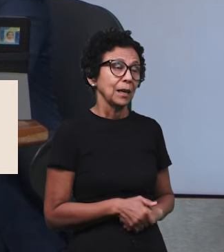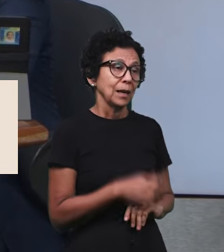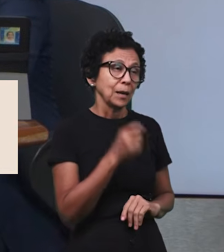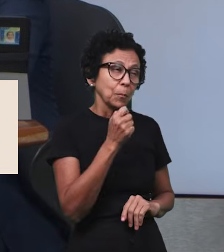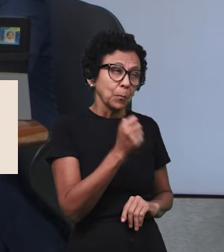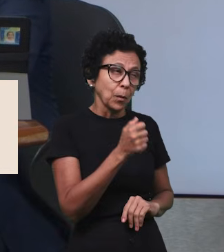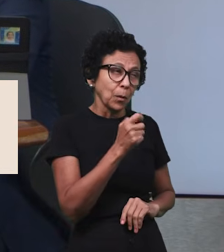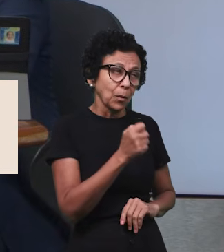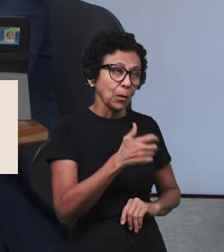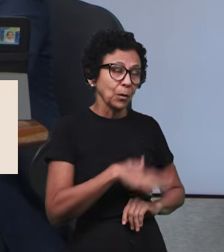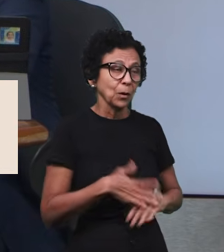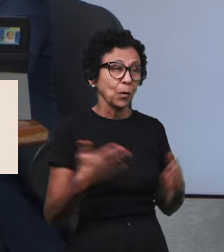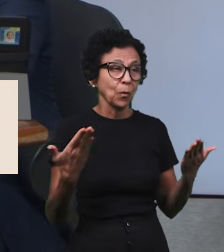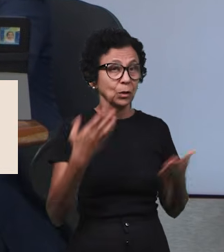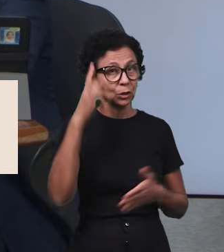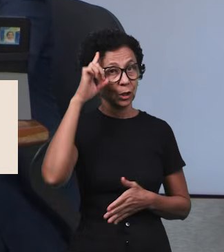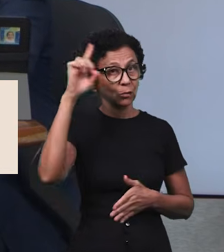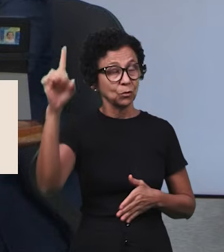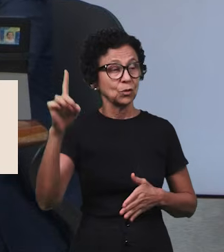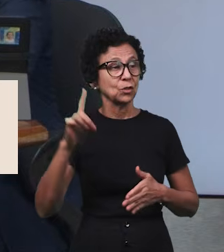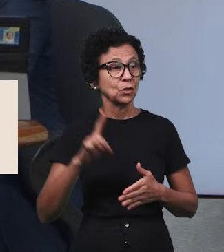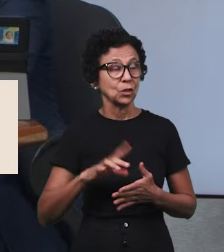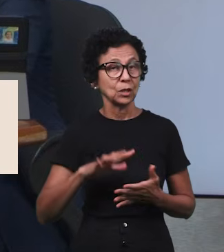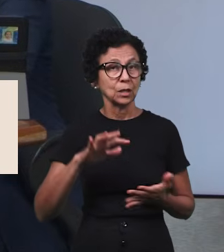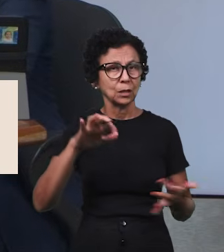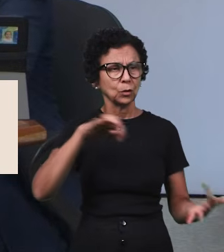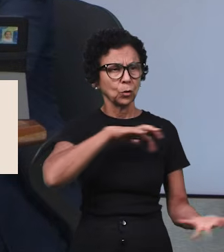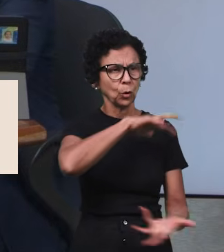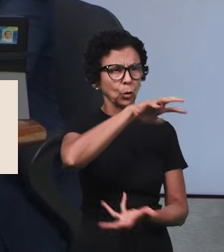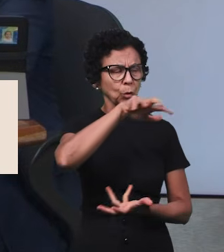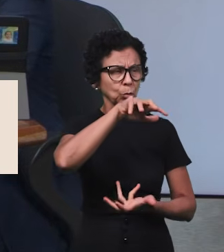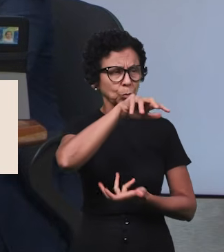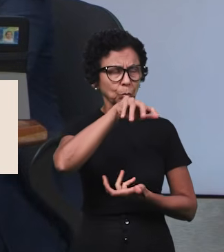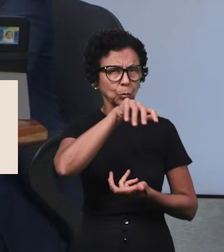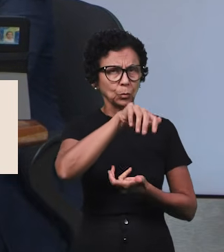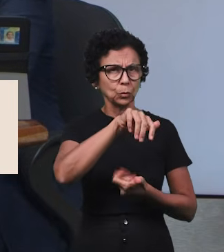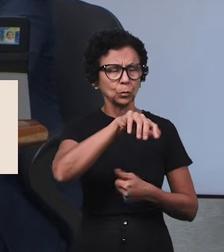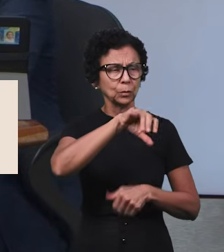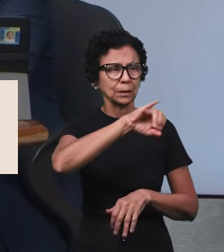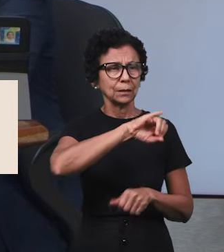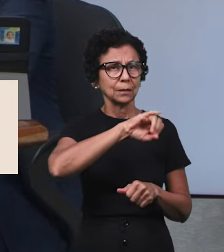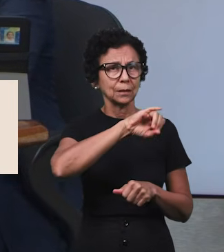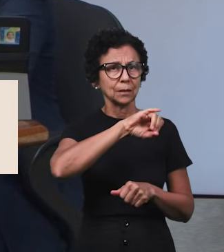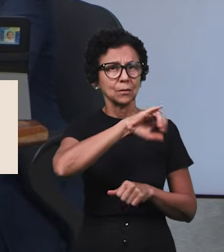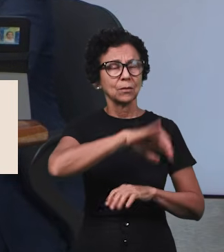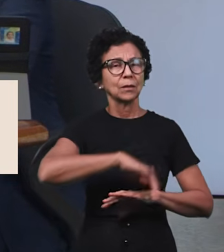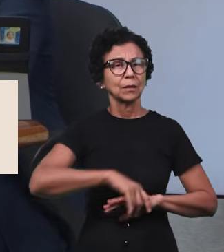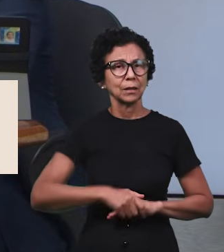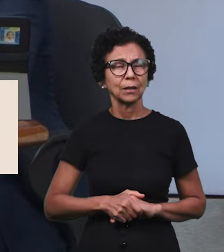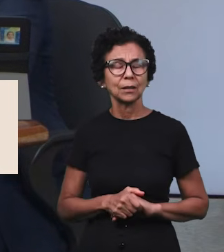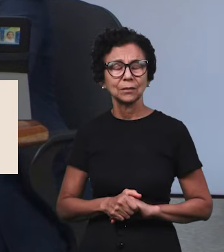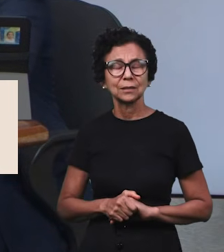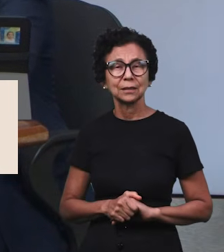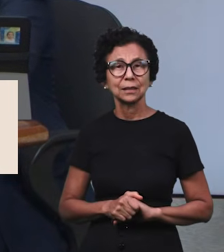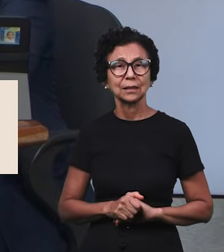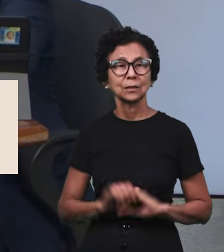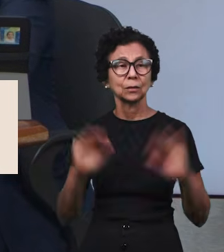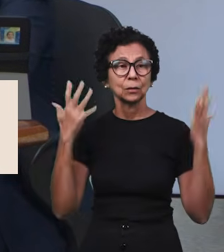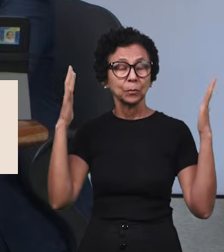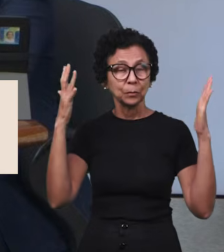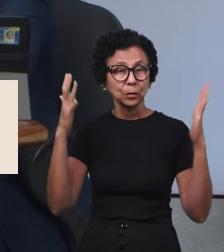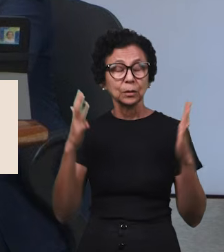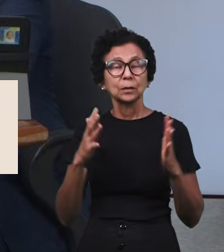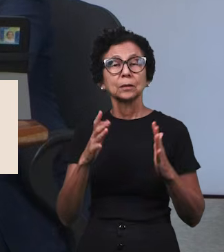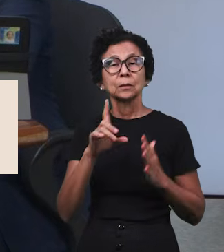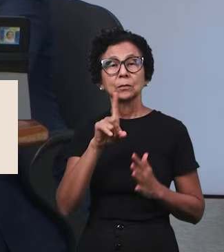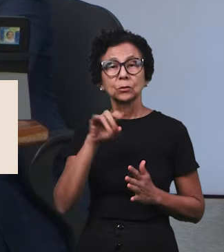por se tratar do Dia Mundial do Rim, né, e palestras e muita atividade profissional, mas você abriu mão desse tempo